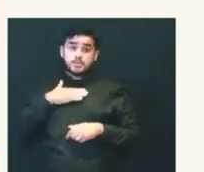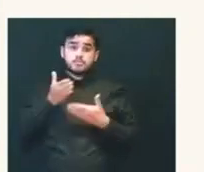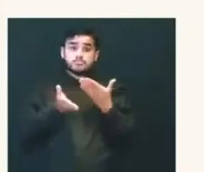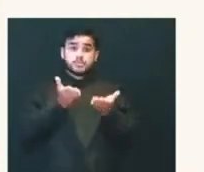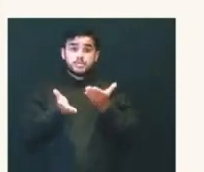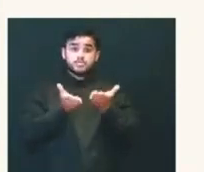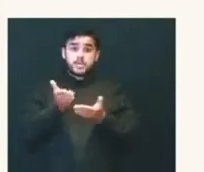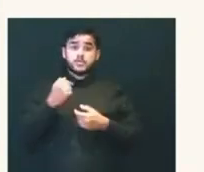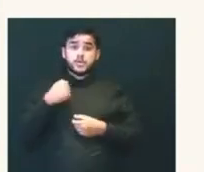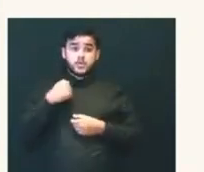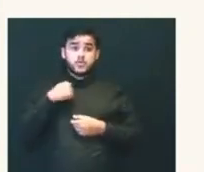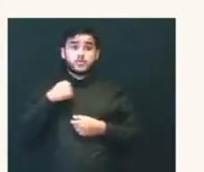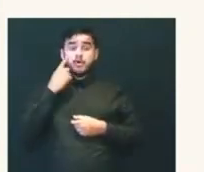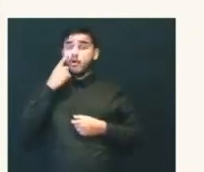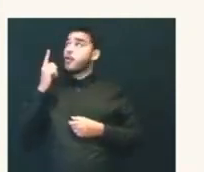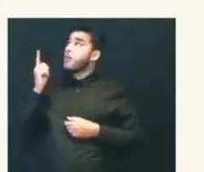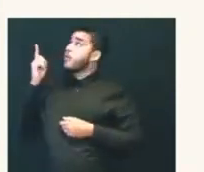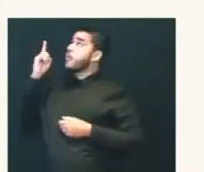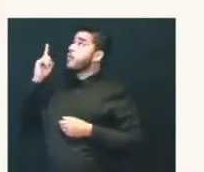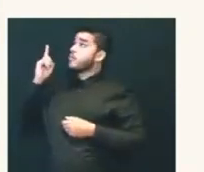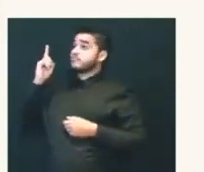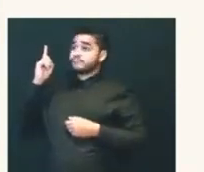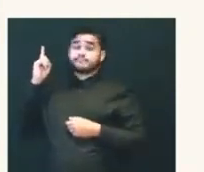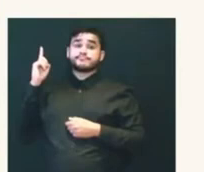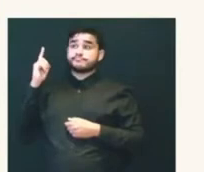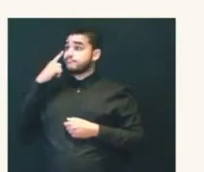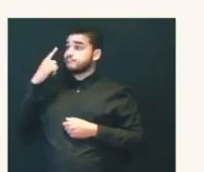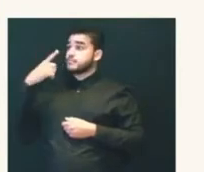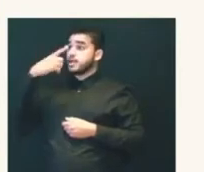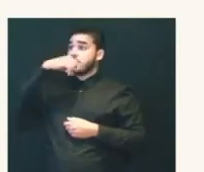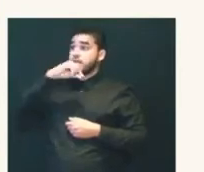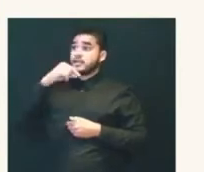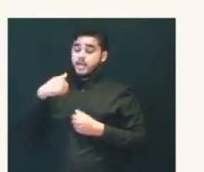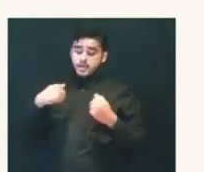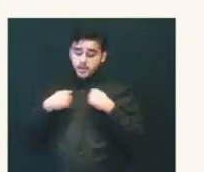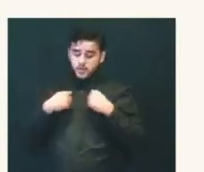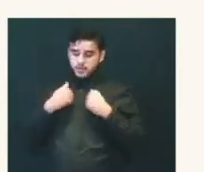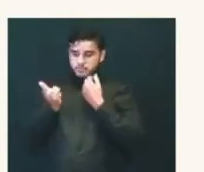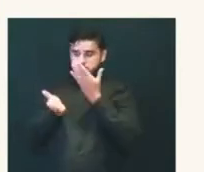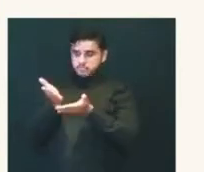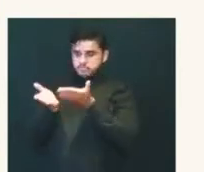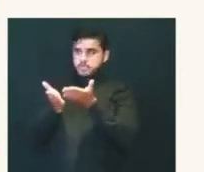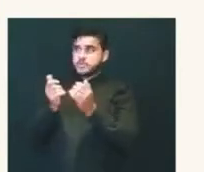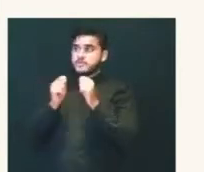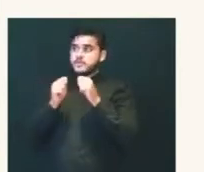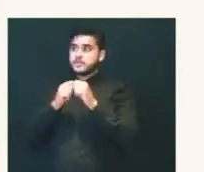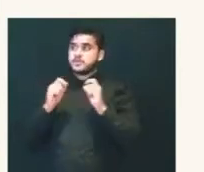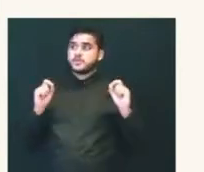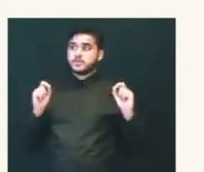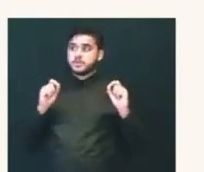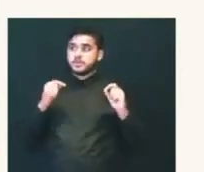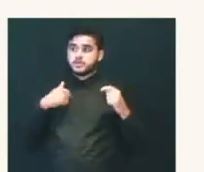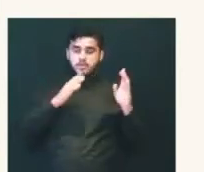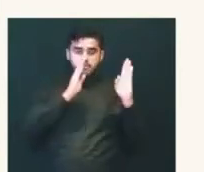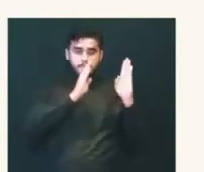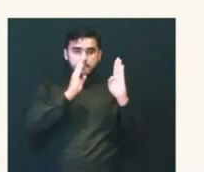planejamento semanal. Aqui eu peço para o cuidador, às vezes eu atendo o cuidador também, e no cuidador a gente vai